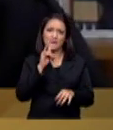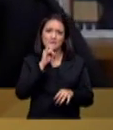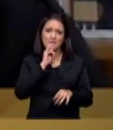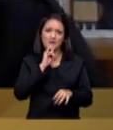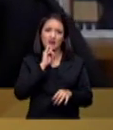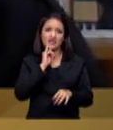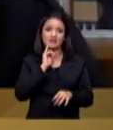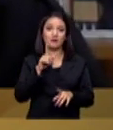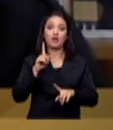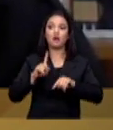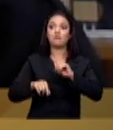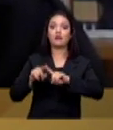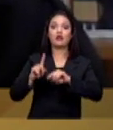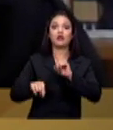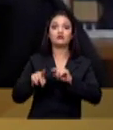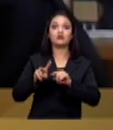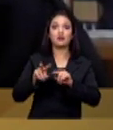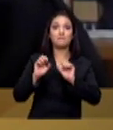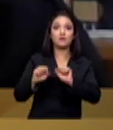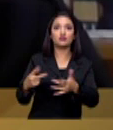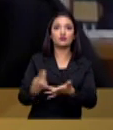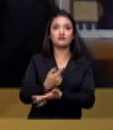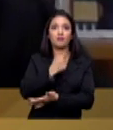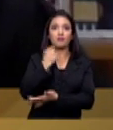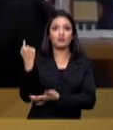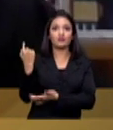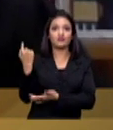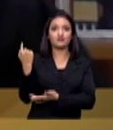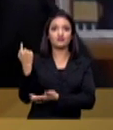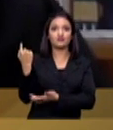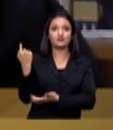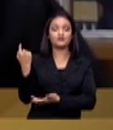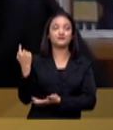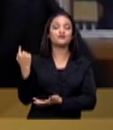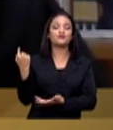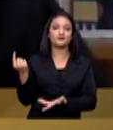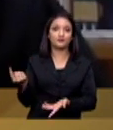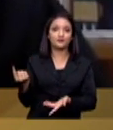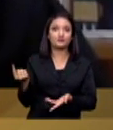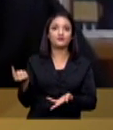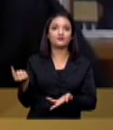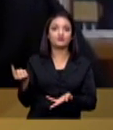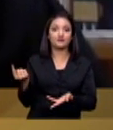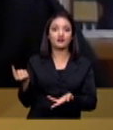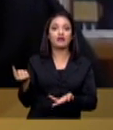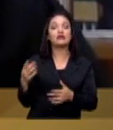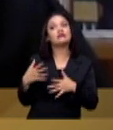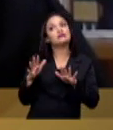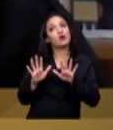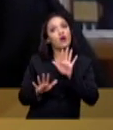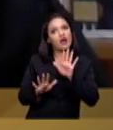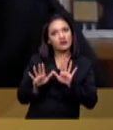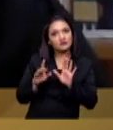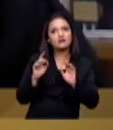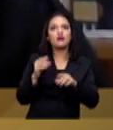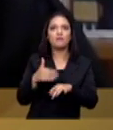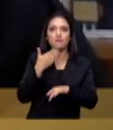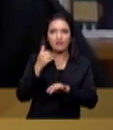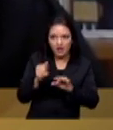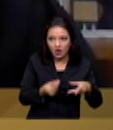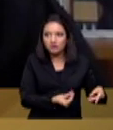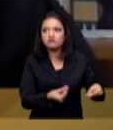que seja uma mercadoria perecível. E aí, talvez, nesse caso, fosse razoável a concessão da